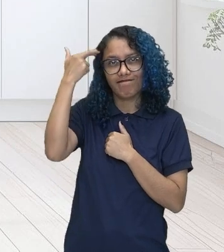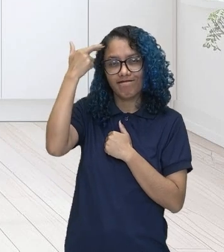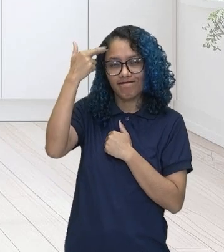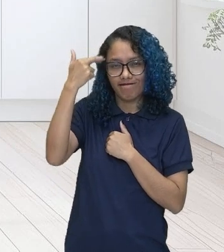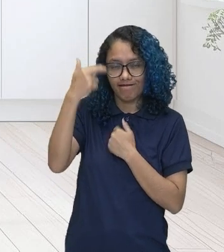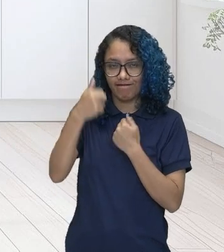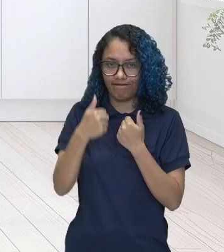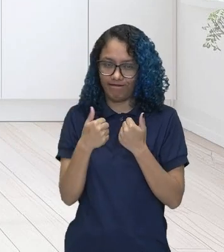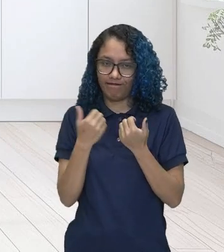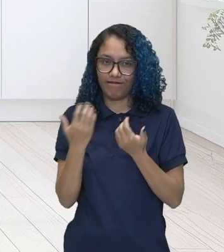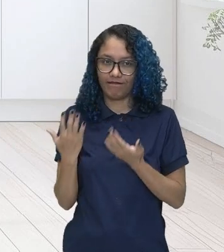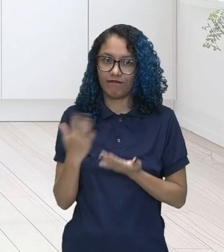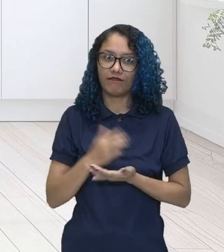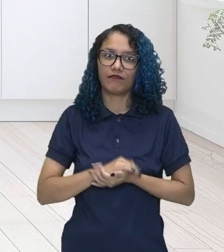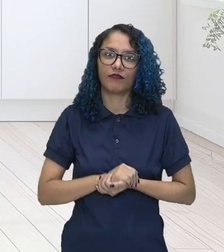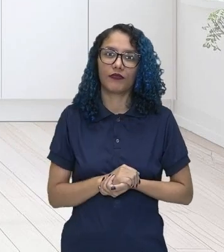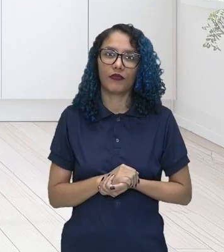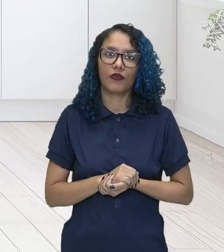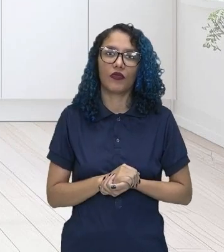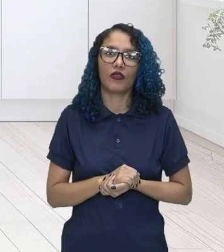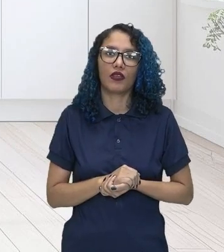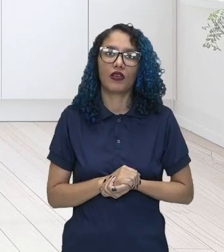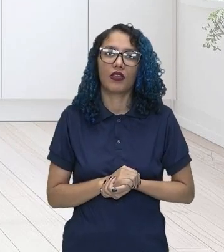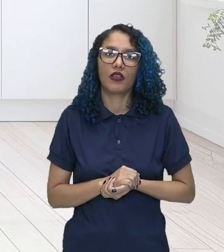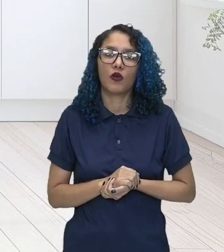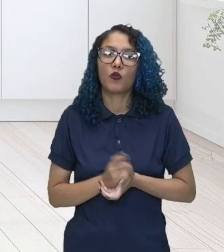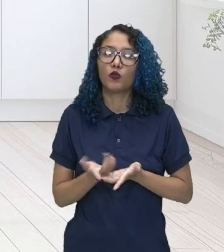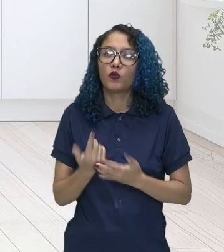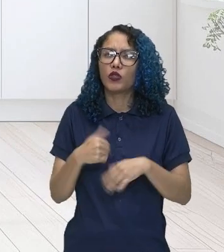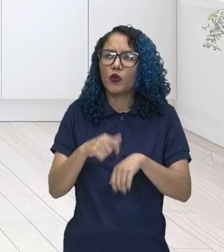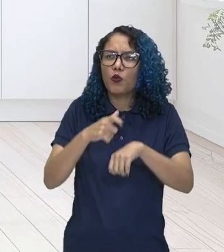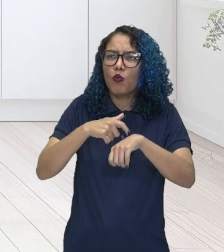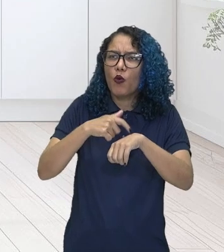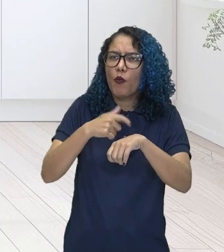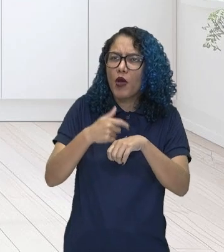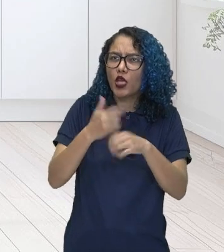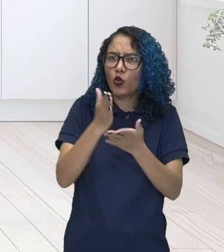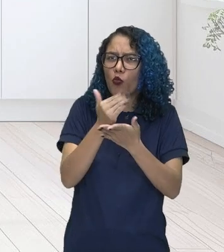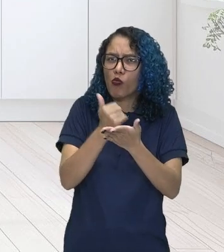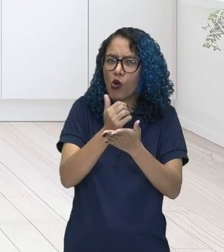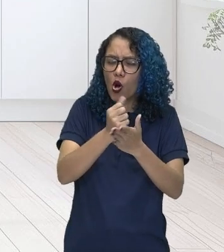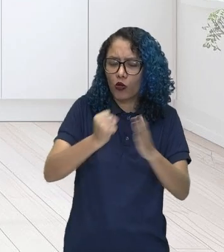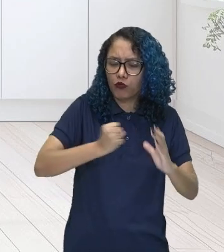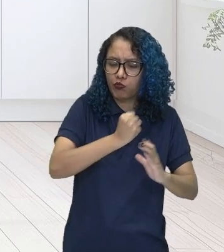lado. O que acontece quando fazemos um bolo?